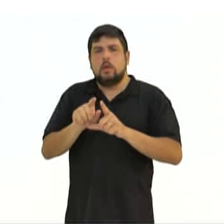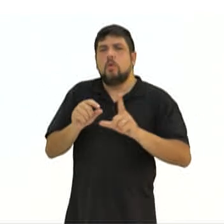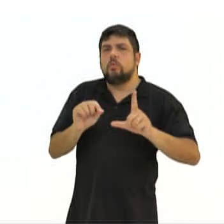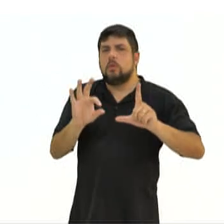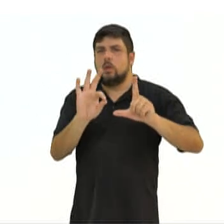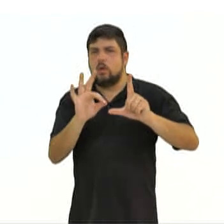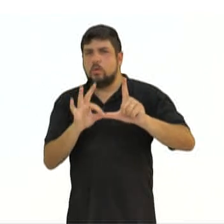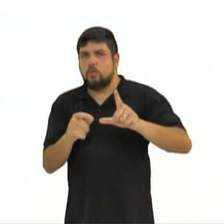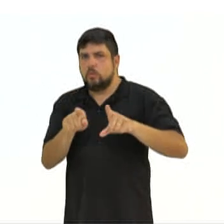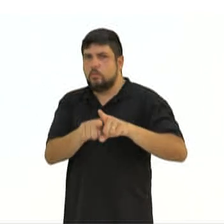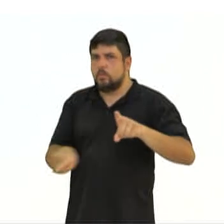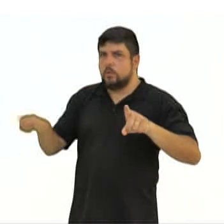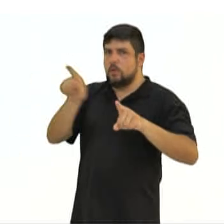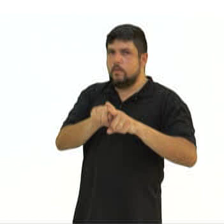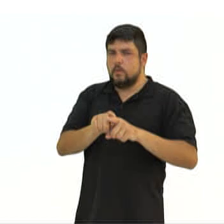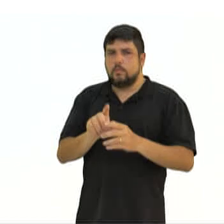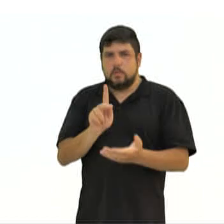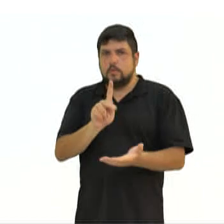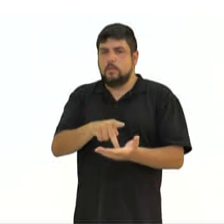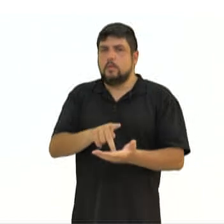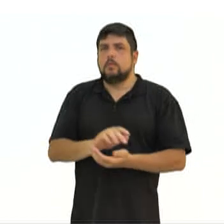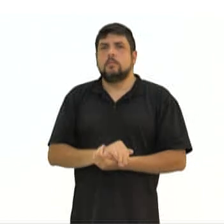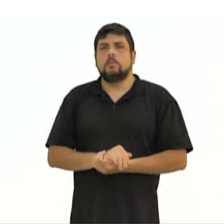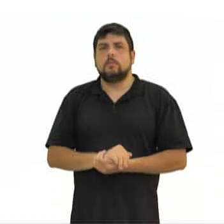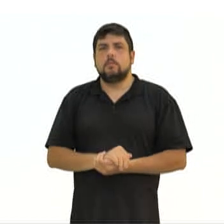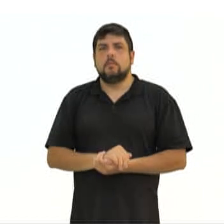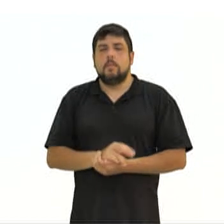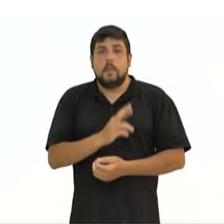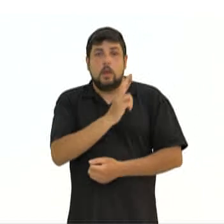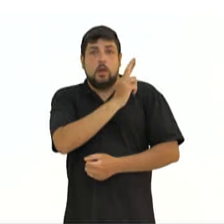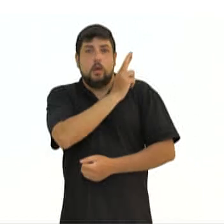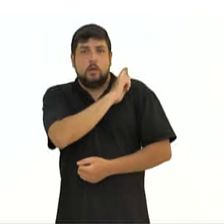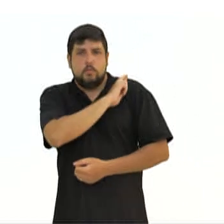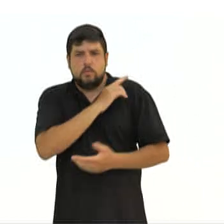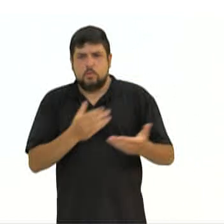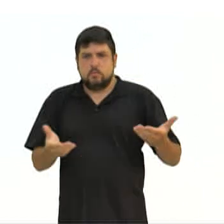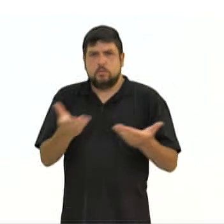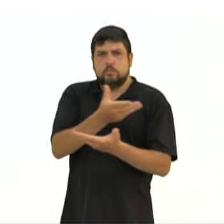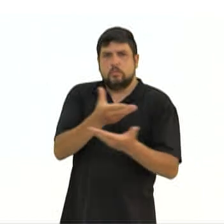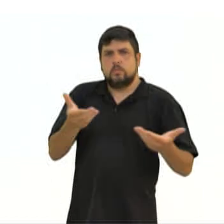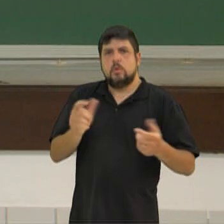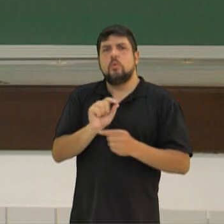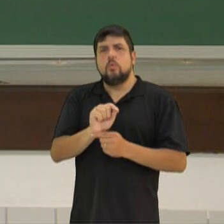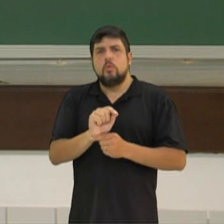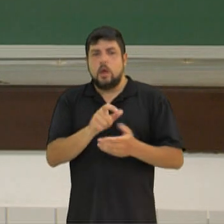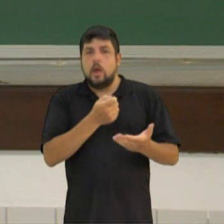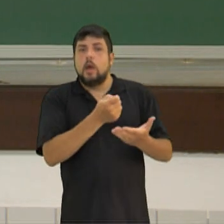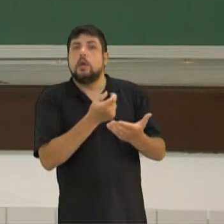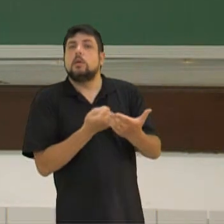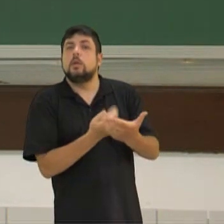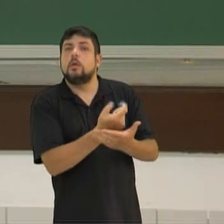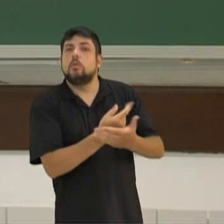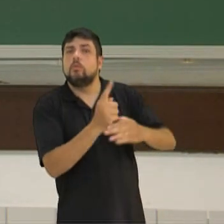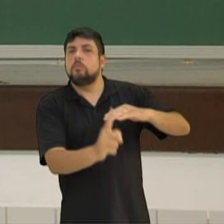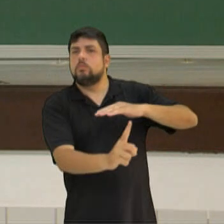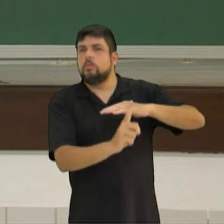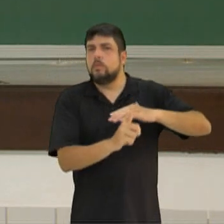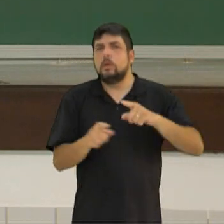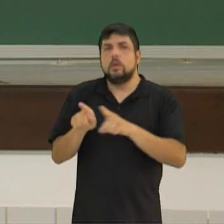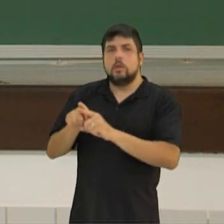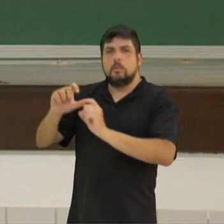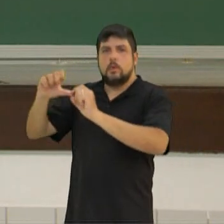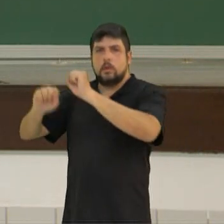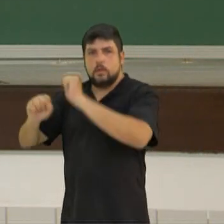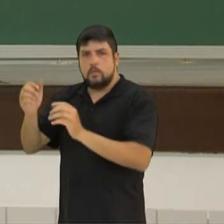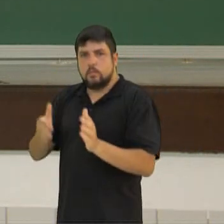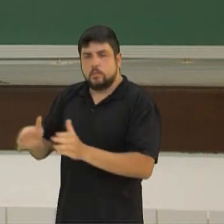reversa. Verdadeiro. E quando ele fala responsabilidade compartilhada, é entre o consumidor e a indústria que produz. E quando